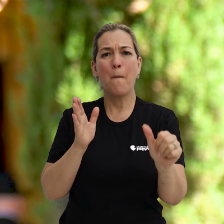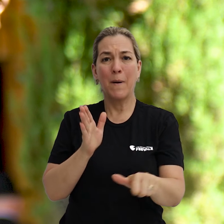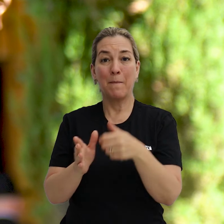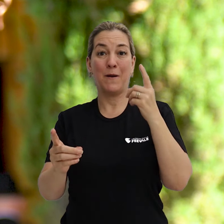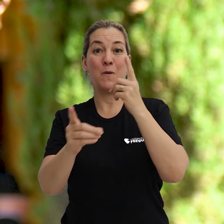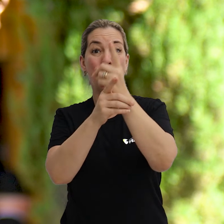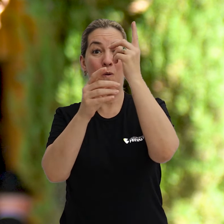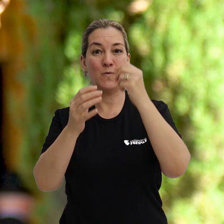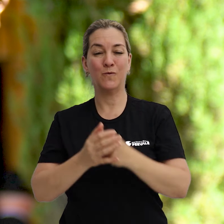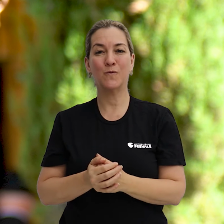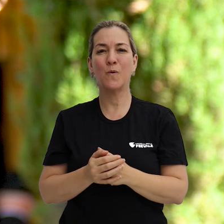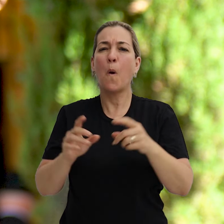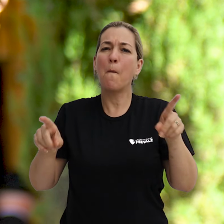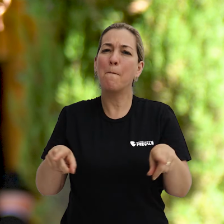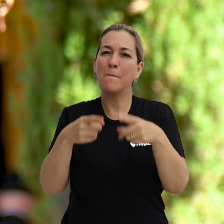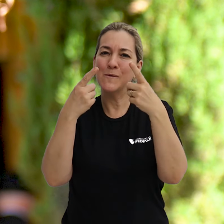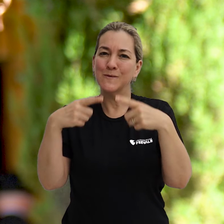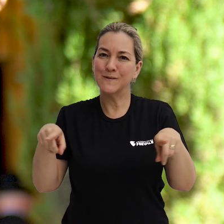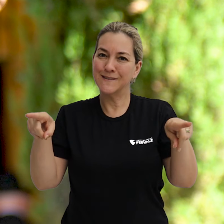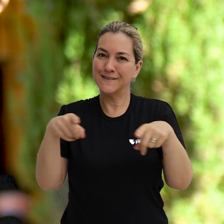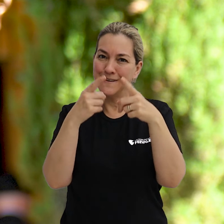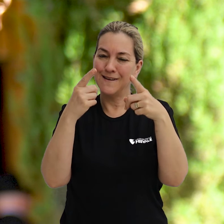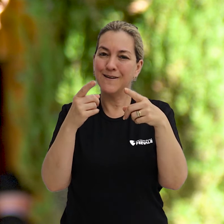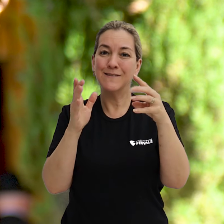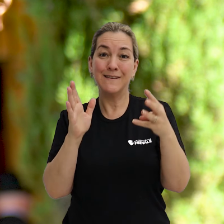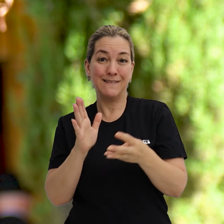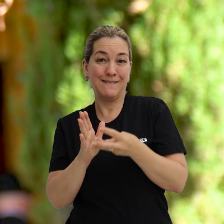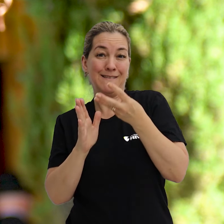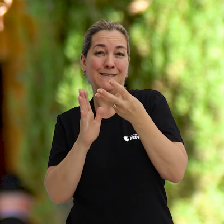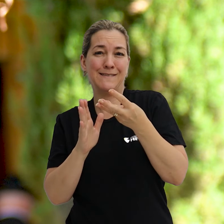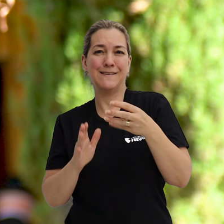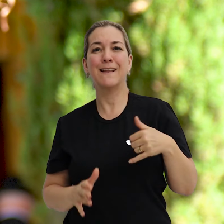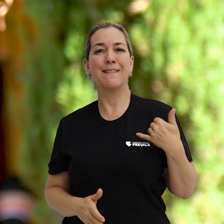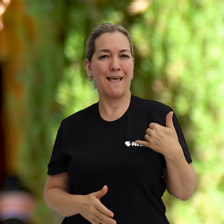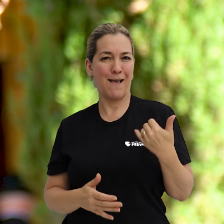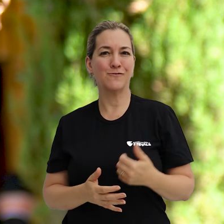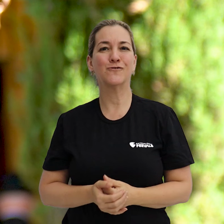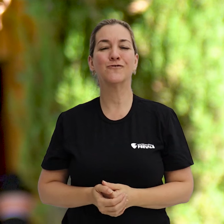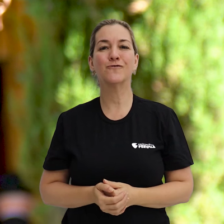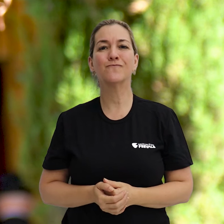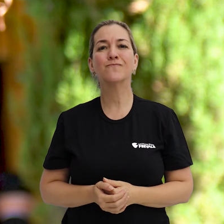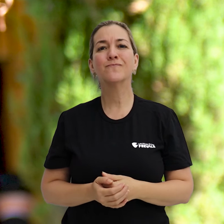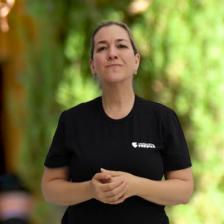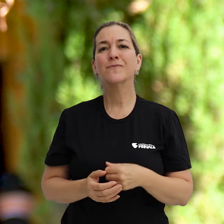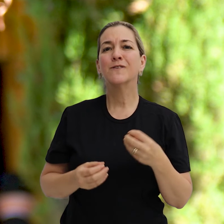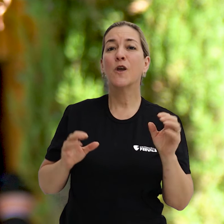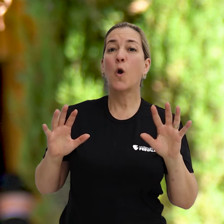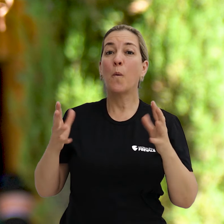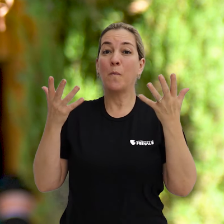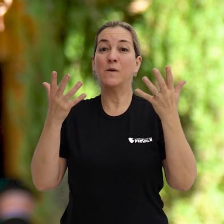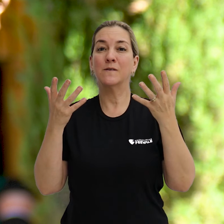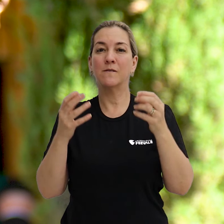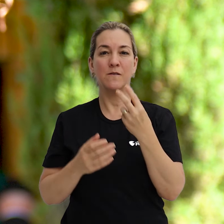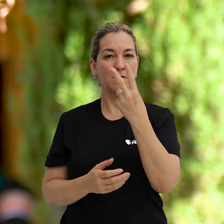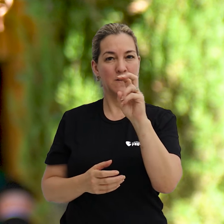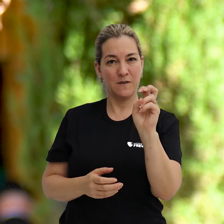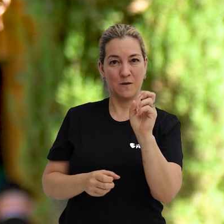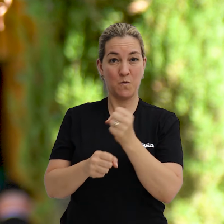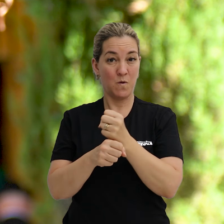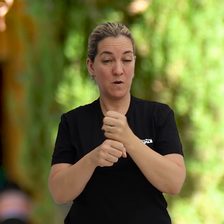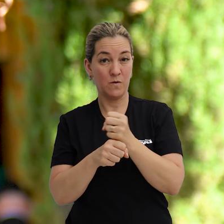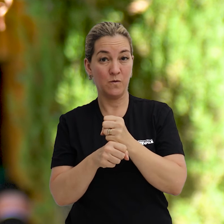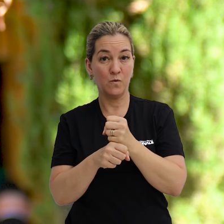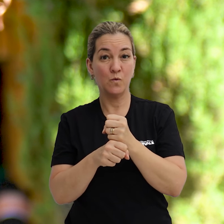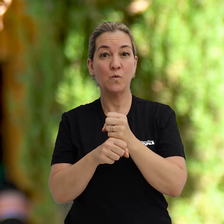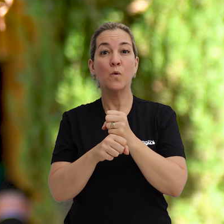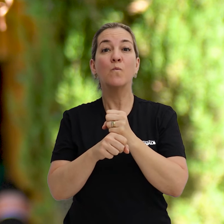o primeiro encontro musical da terceira idade, que é em comemoração aos 25